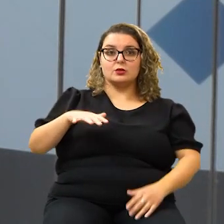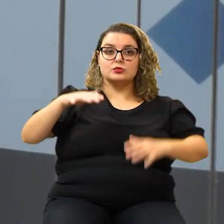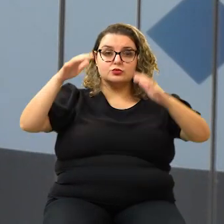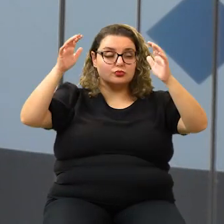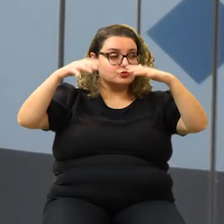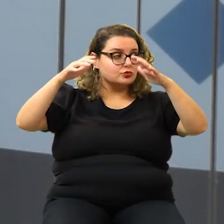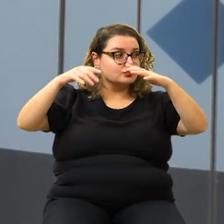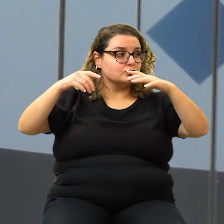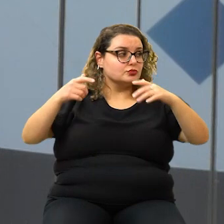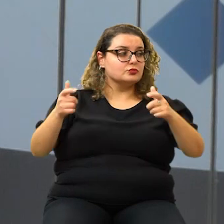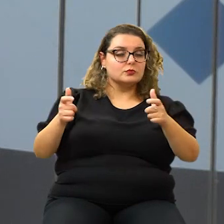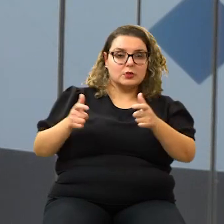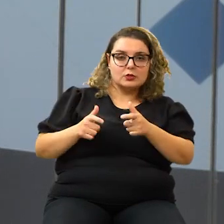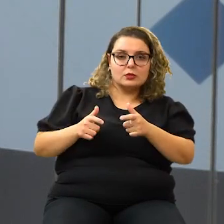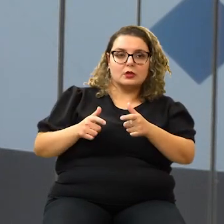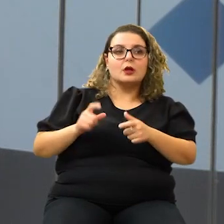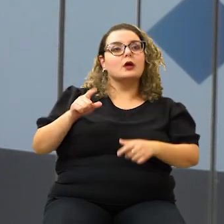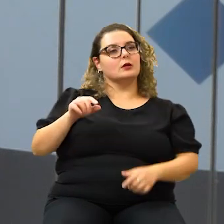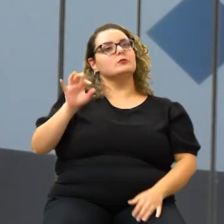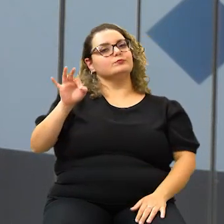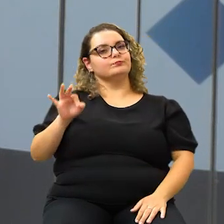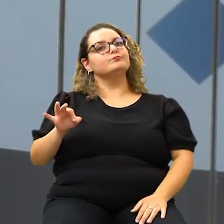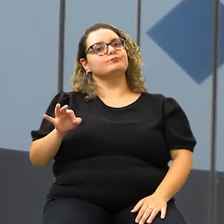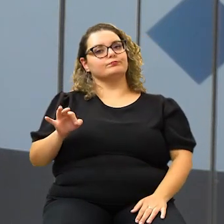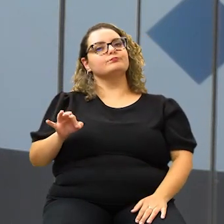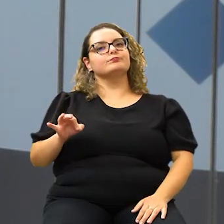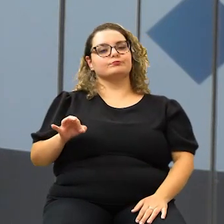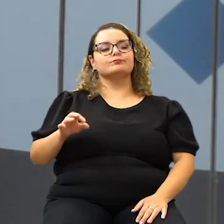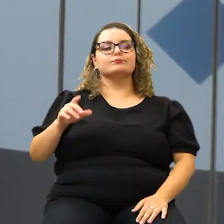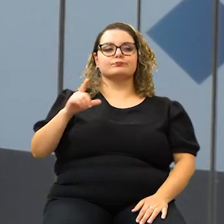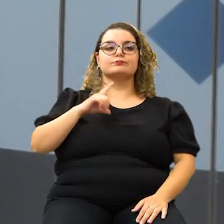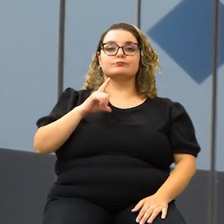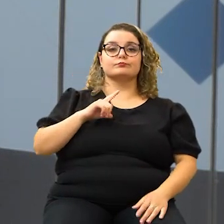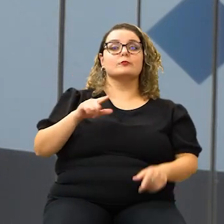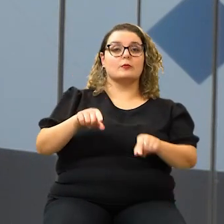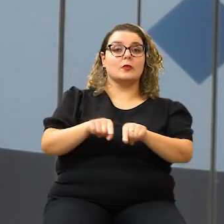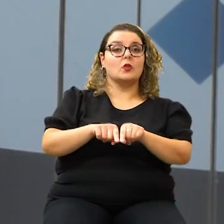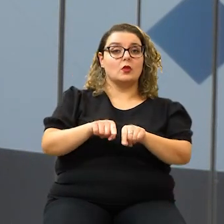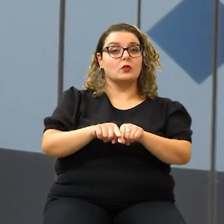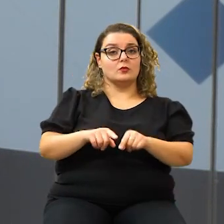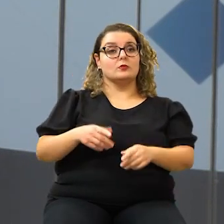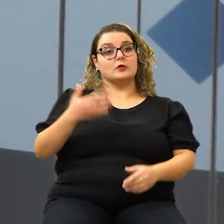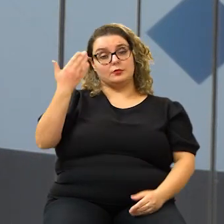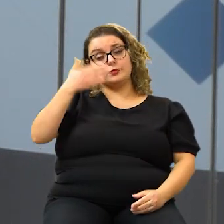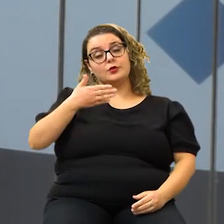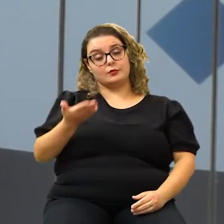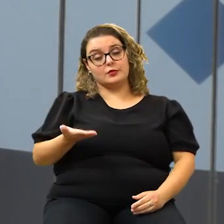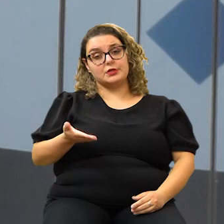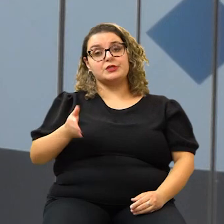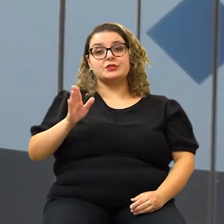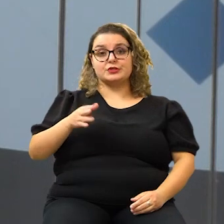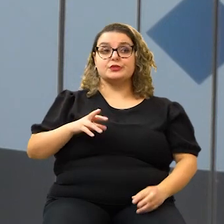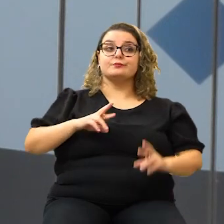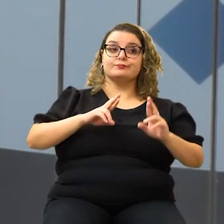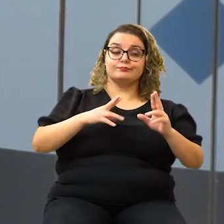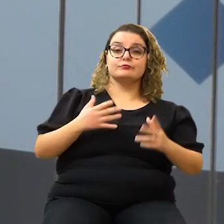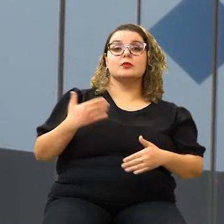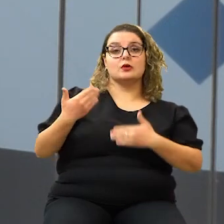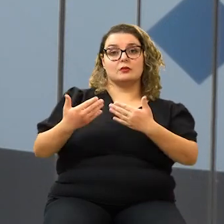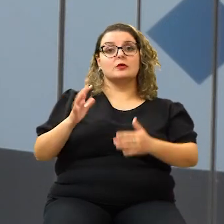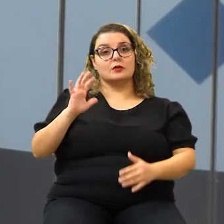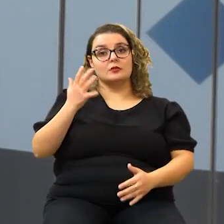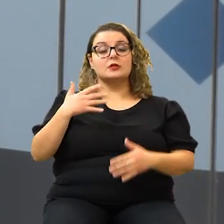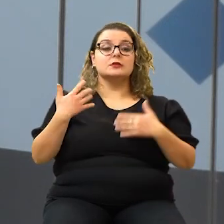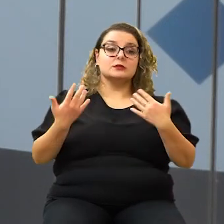menos volumosa é uma tendência também que a gente vem comprovando, né? Já era esperado e vem comprovando.